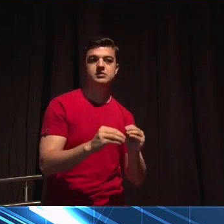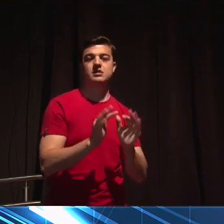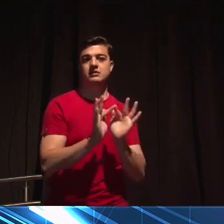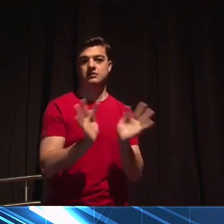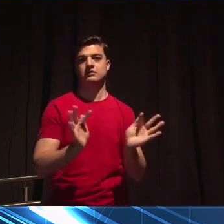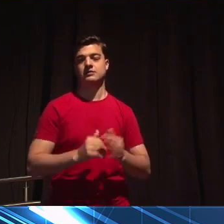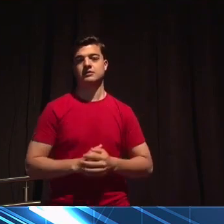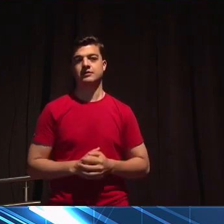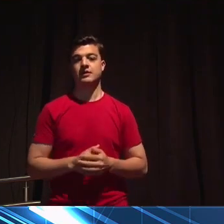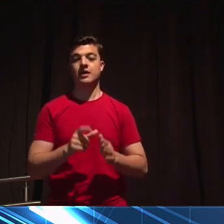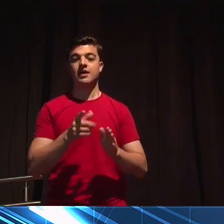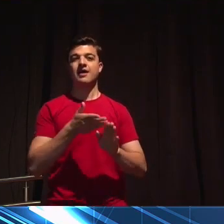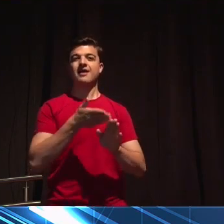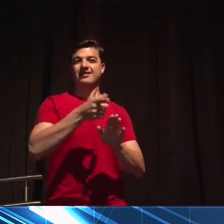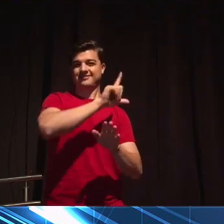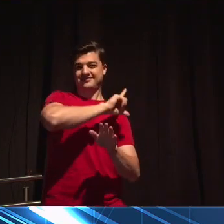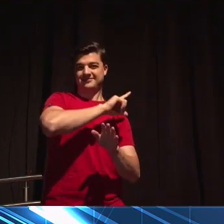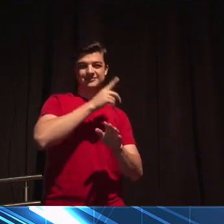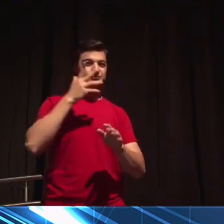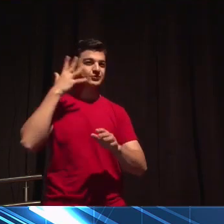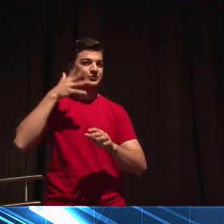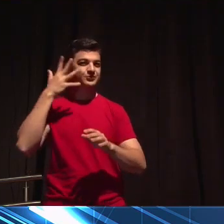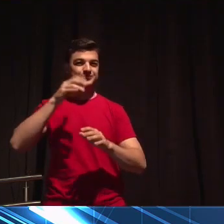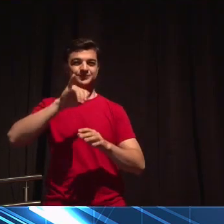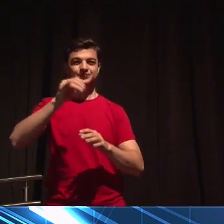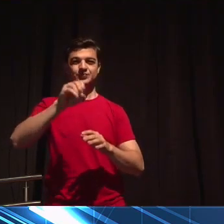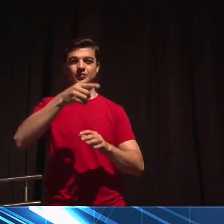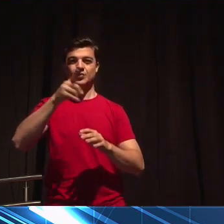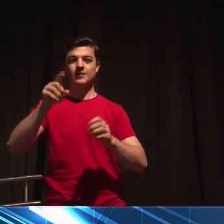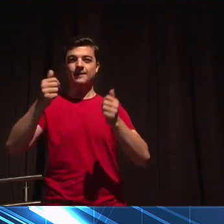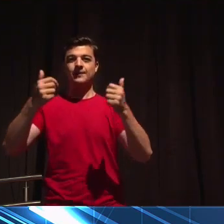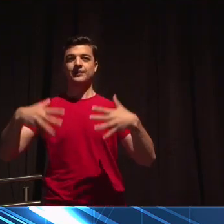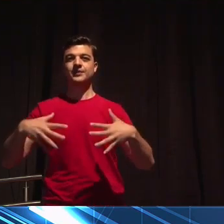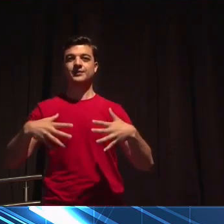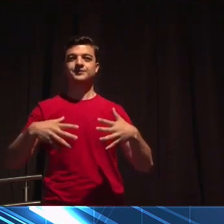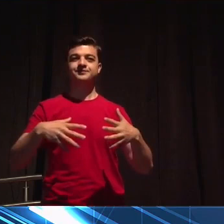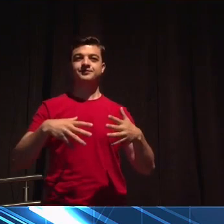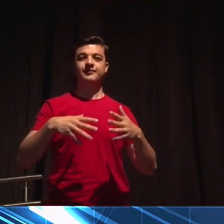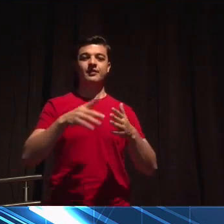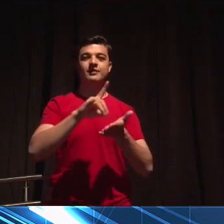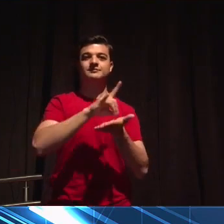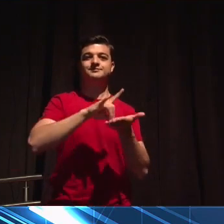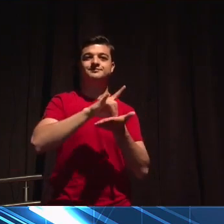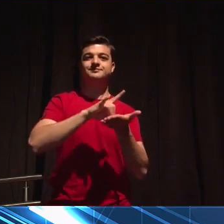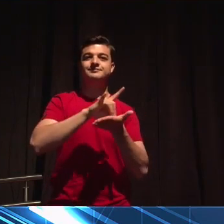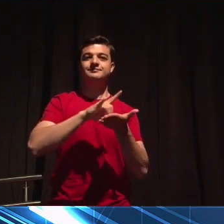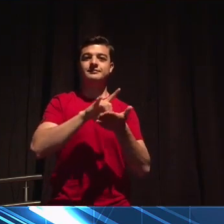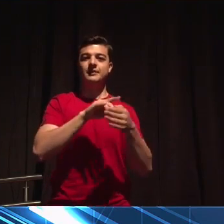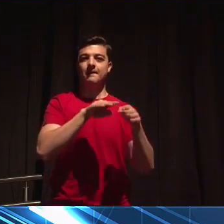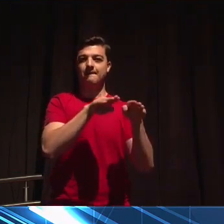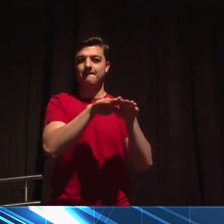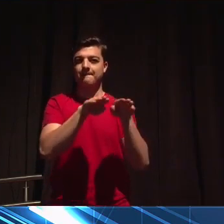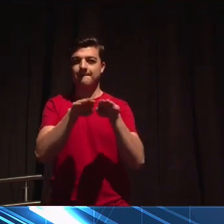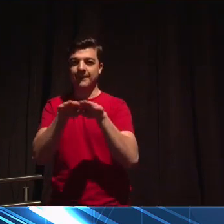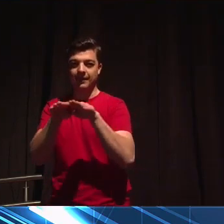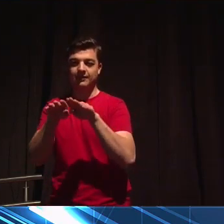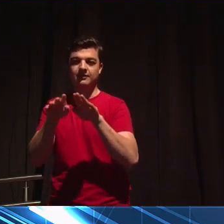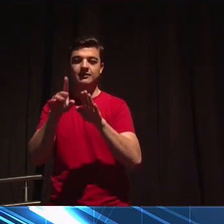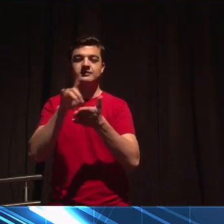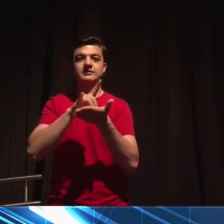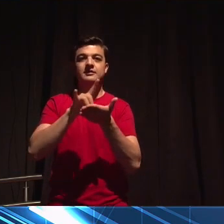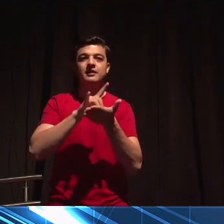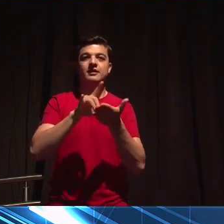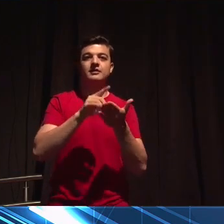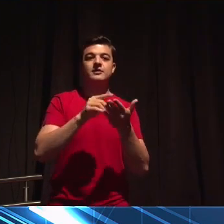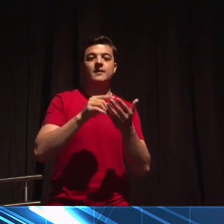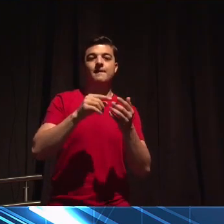acho que aquela palestra anterior eu achei legal que o João botou os pontos negativos de um design pattern, todas essas coisas. Eu acho que isso é a coisa que a gente tem